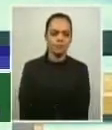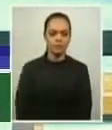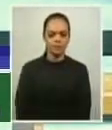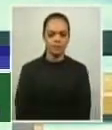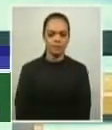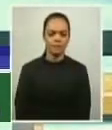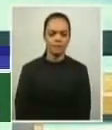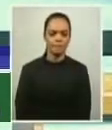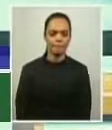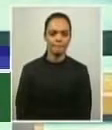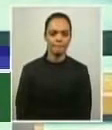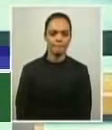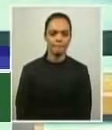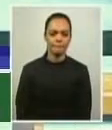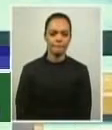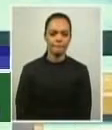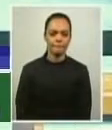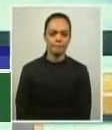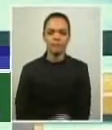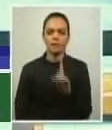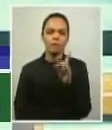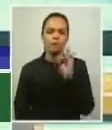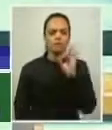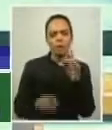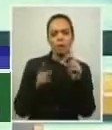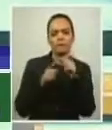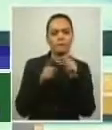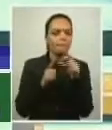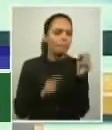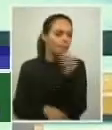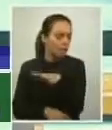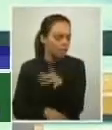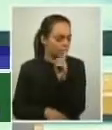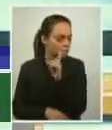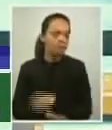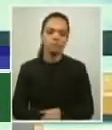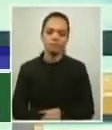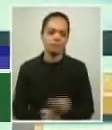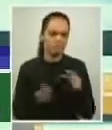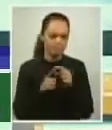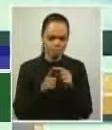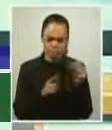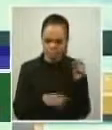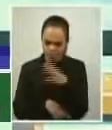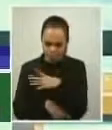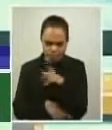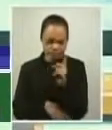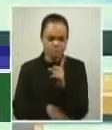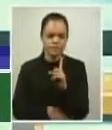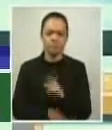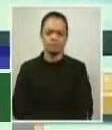E aí e ela não é uma palavra moderna moderna no sentido